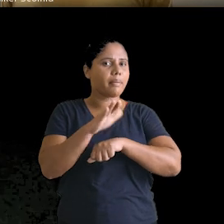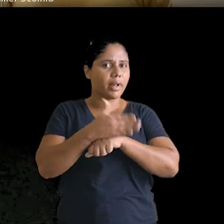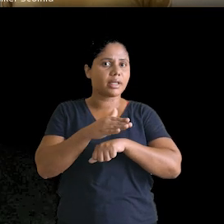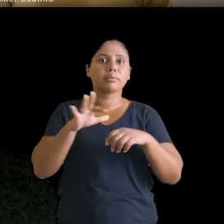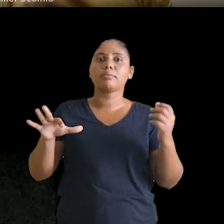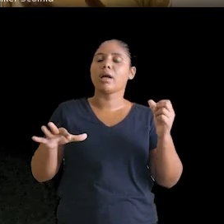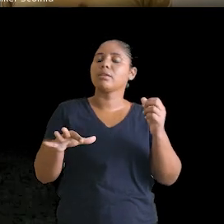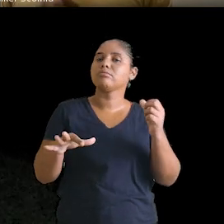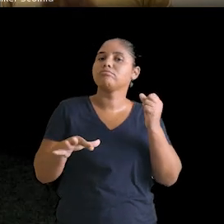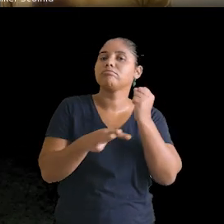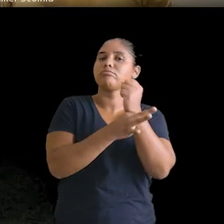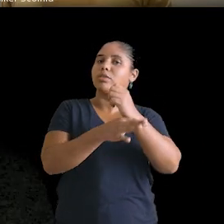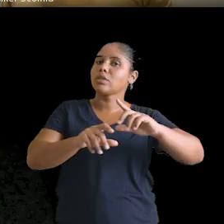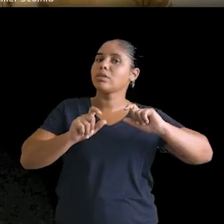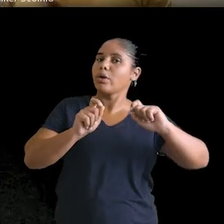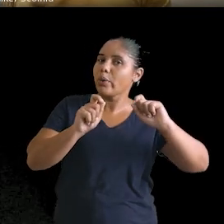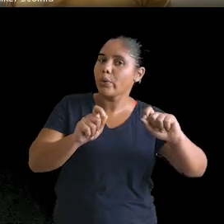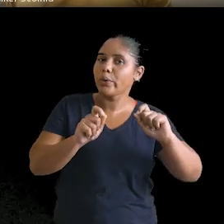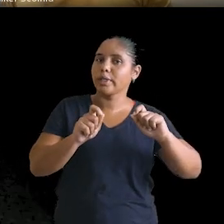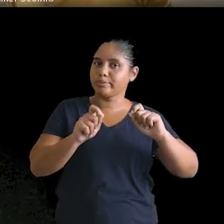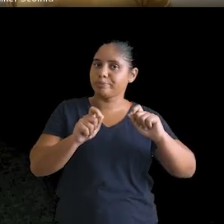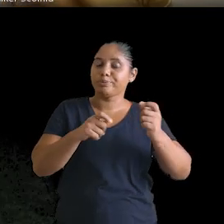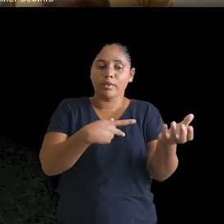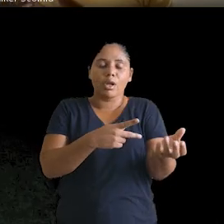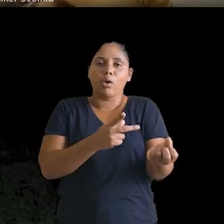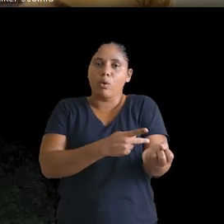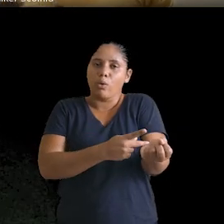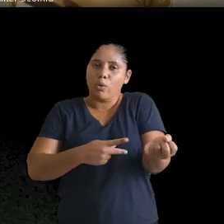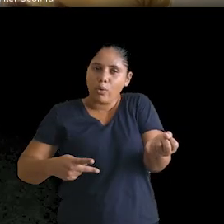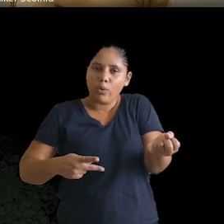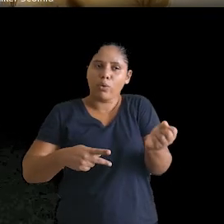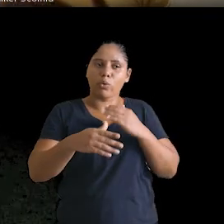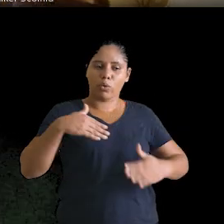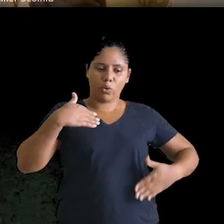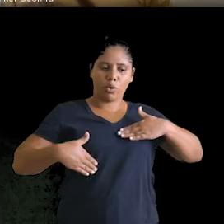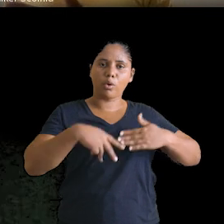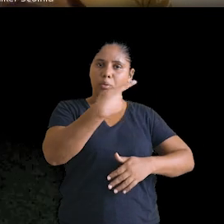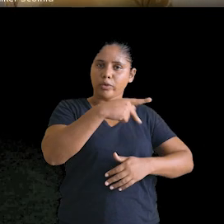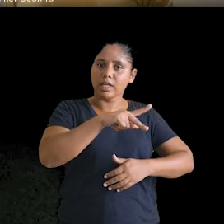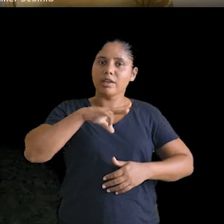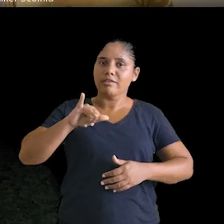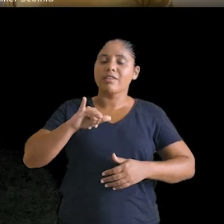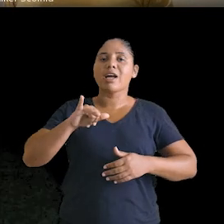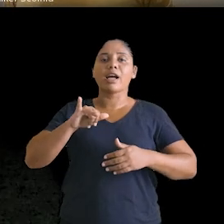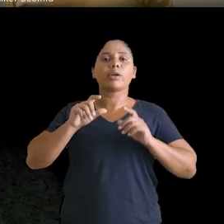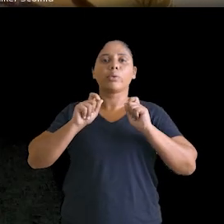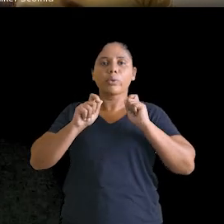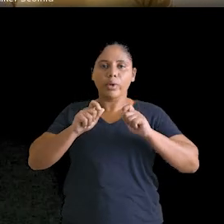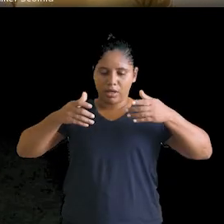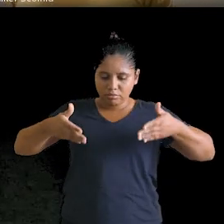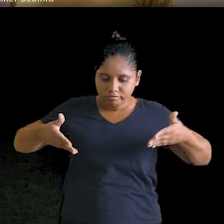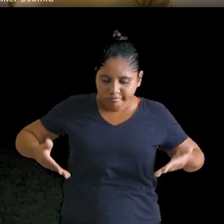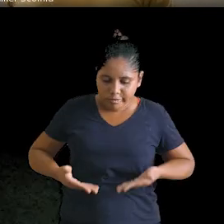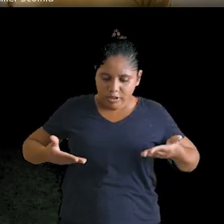que o ambiente hormonal seja favorável ao desenvolvimento do feto, prevenindo possíveis complicações, como tinha falado logo lá no início da aula. Além